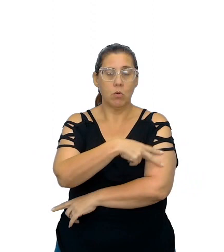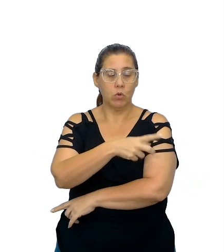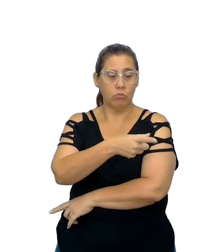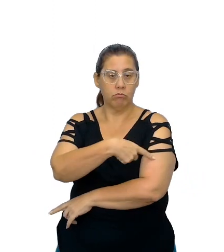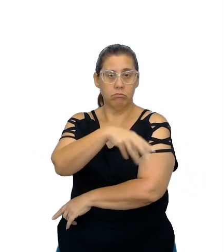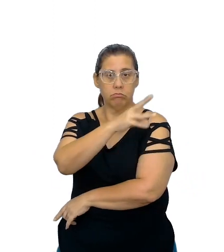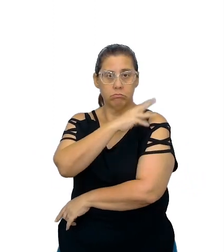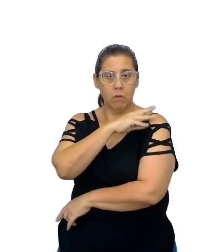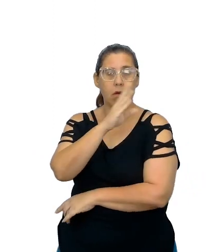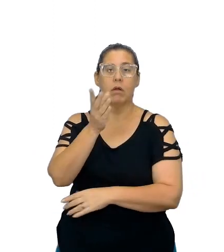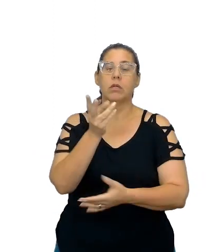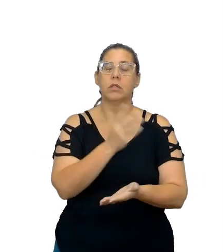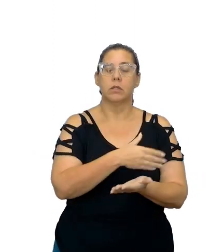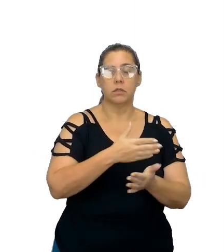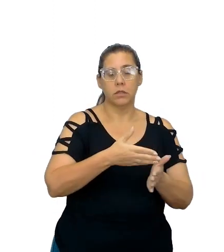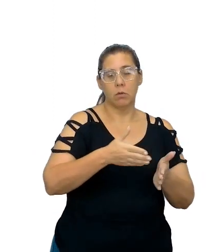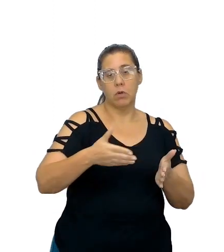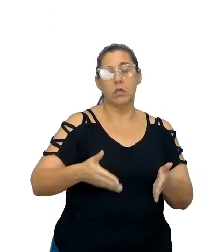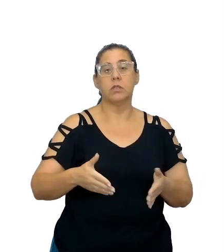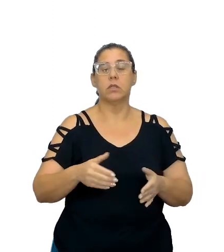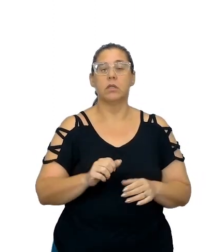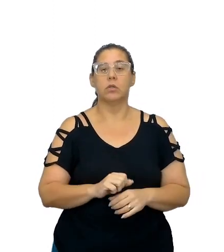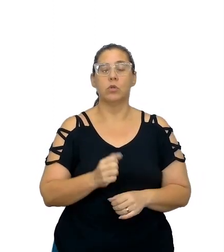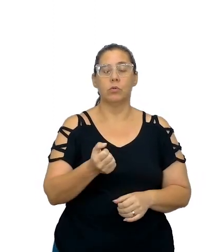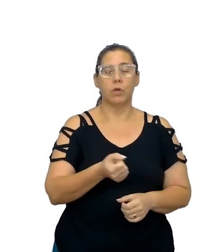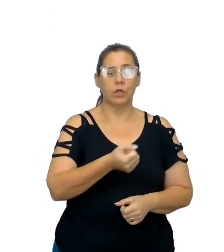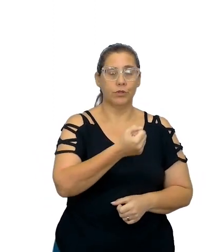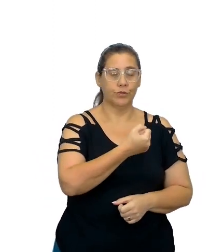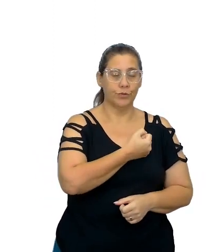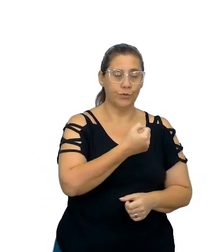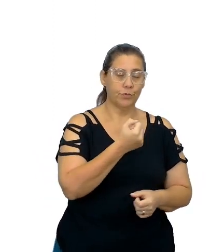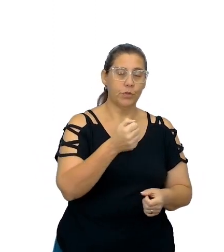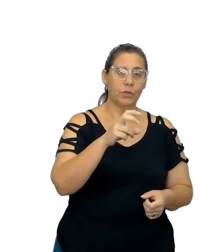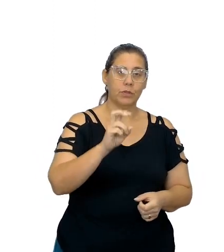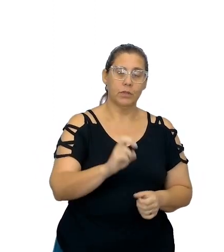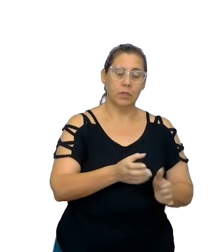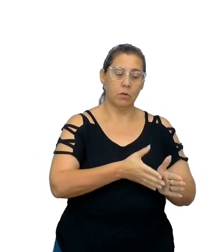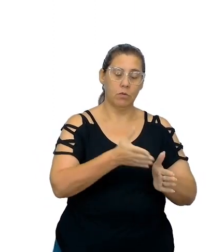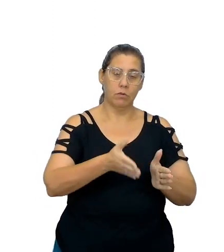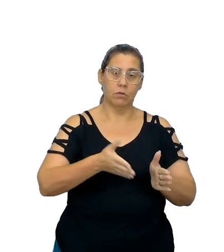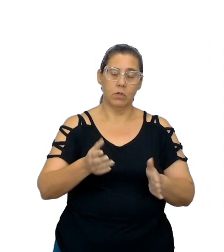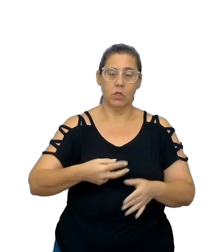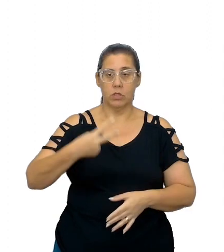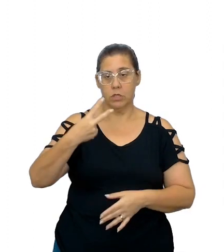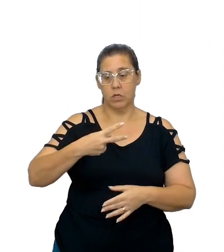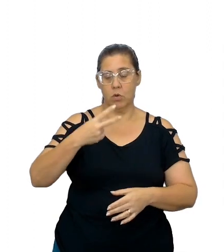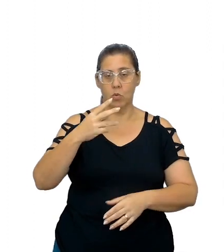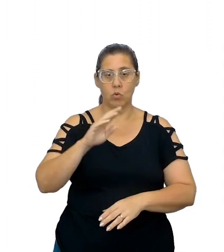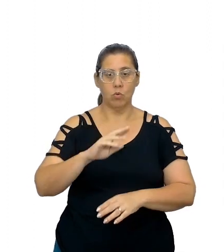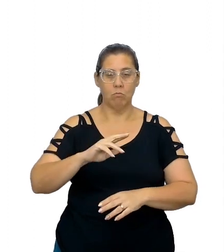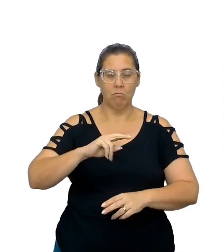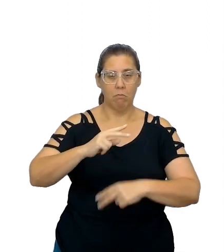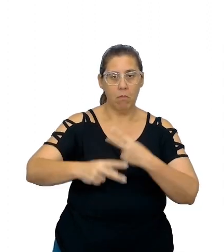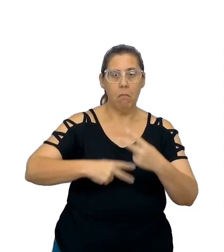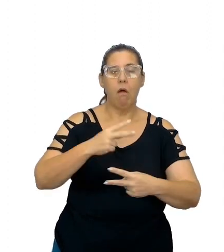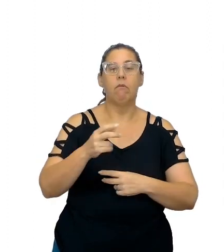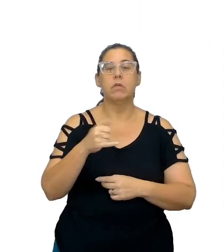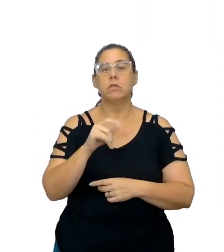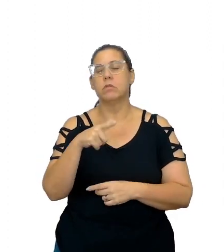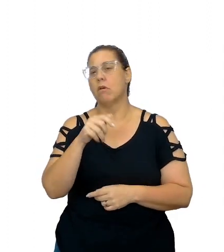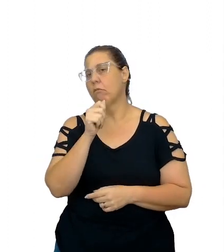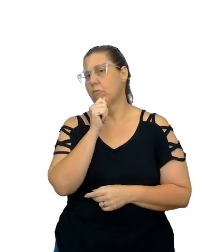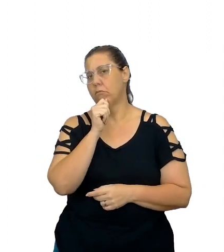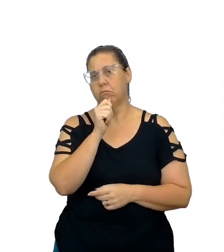médio, com a sequência de atividades 5 do volume 1 do segundo bimestre. O material, se você ainda não